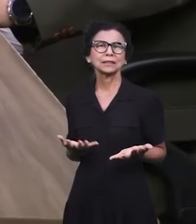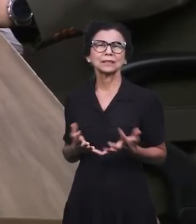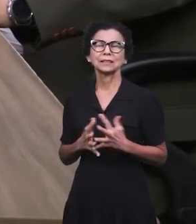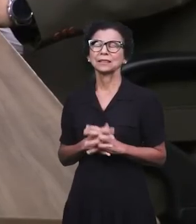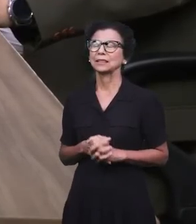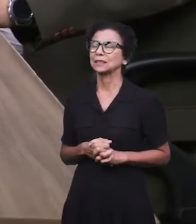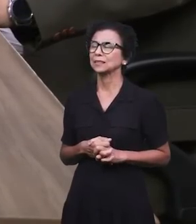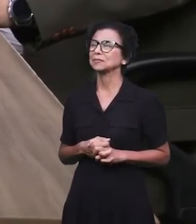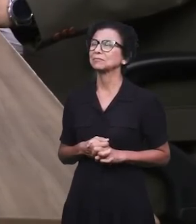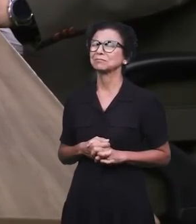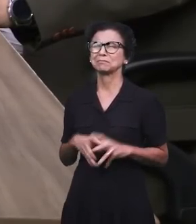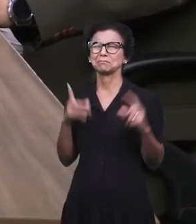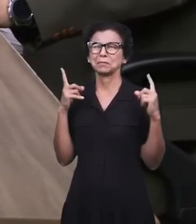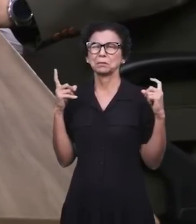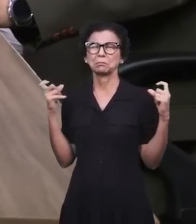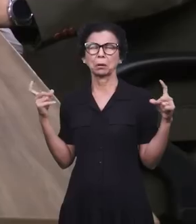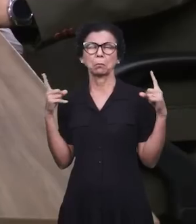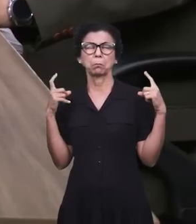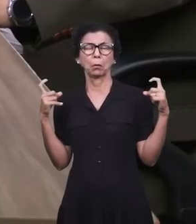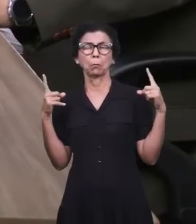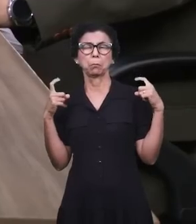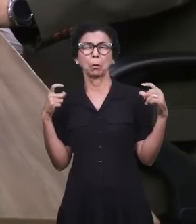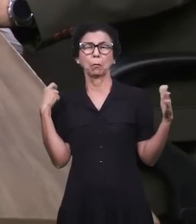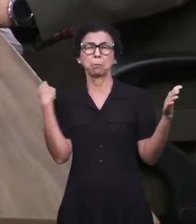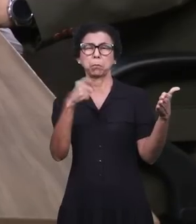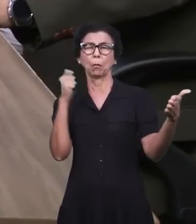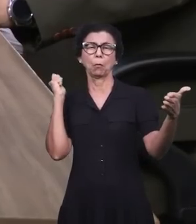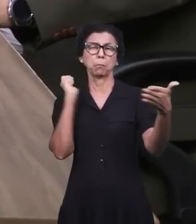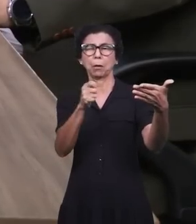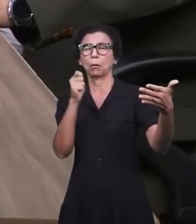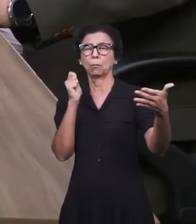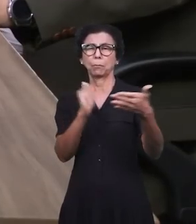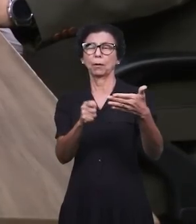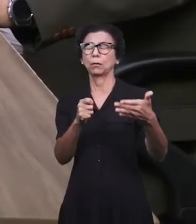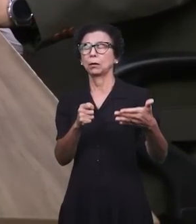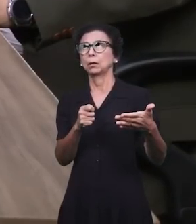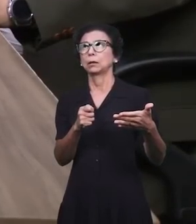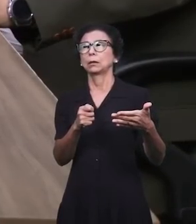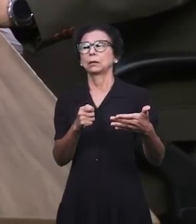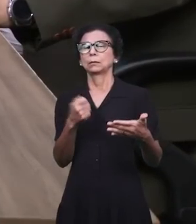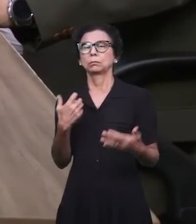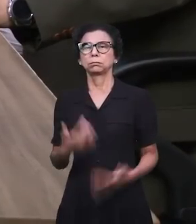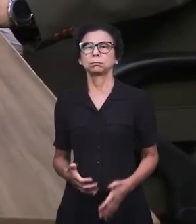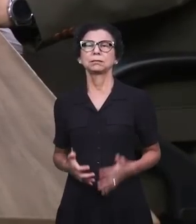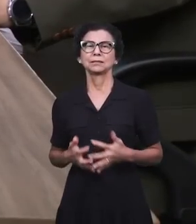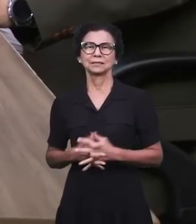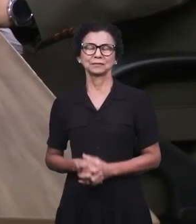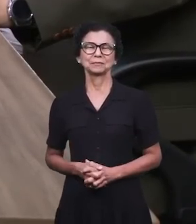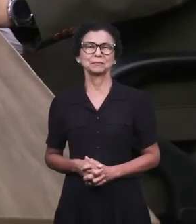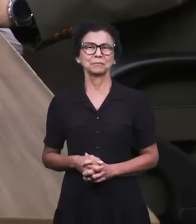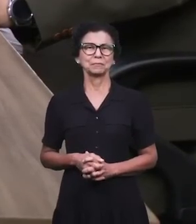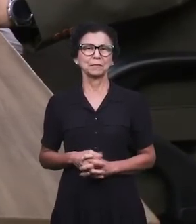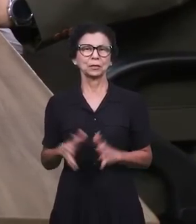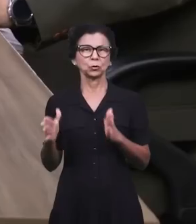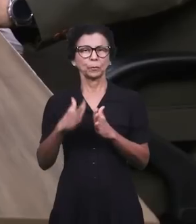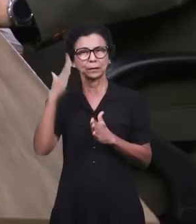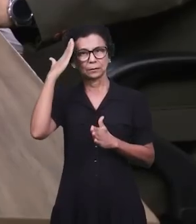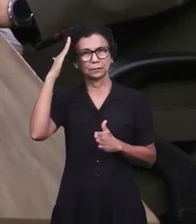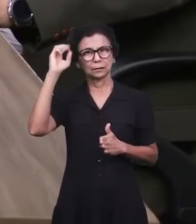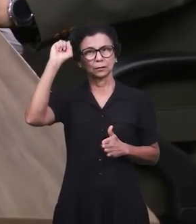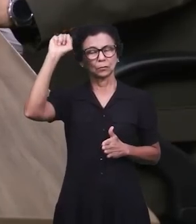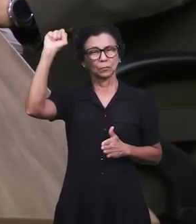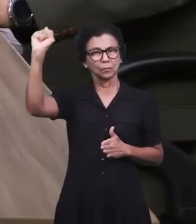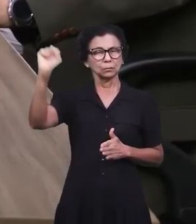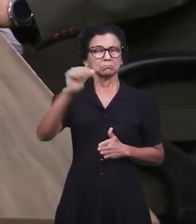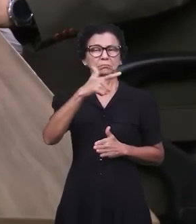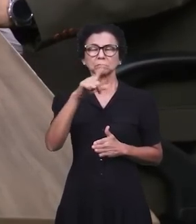diário, diário, né? Então isso é um incômodo. Mas no templo de Salomão não havia esse barulho, porque tudo foi feito antes.